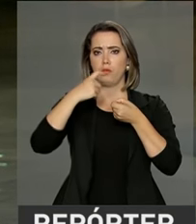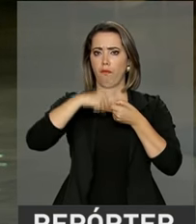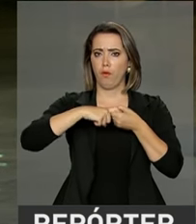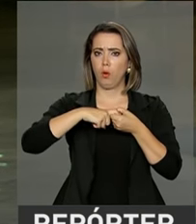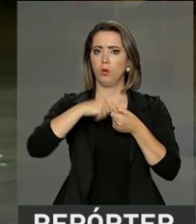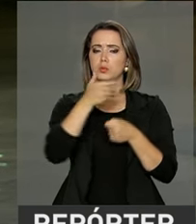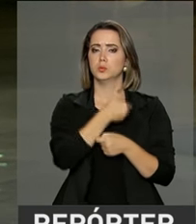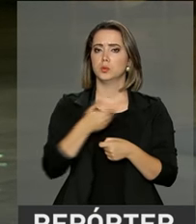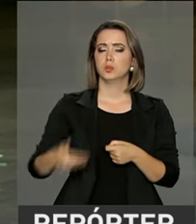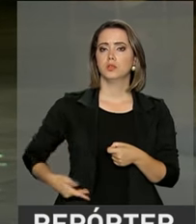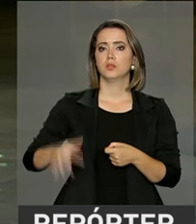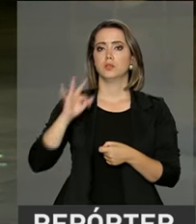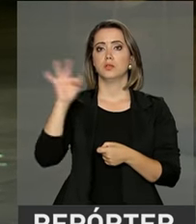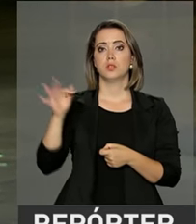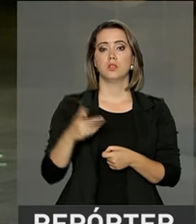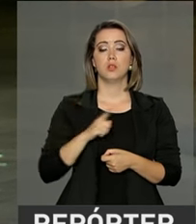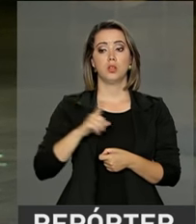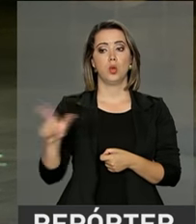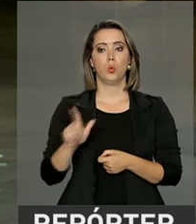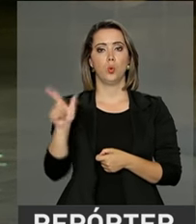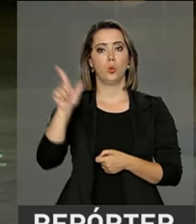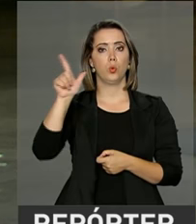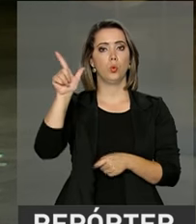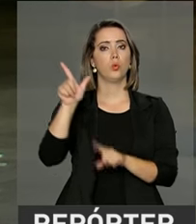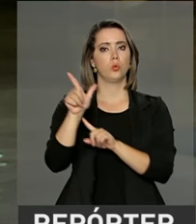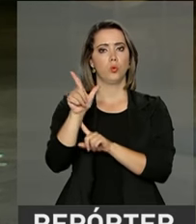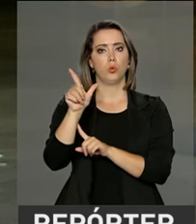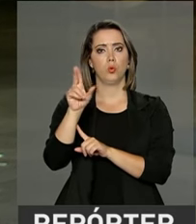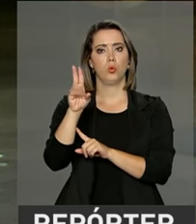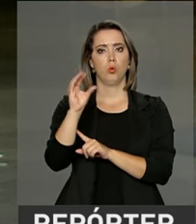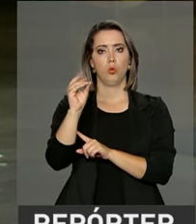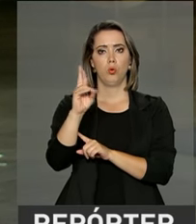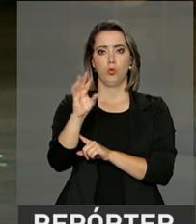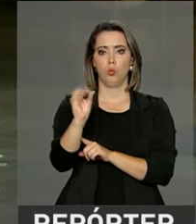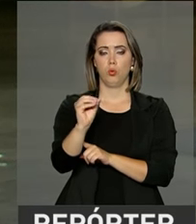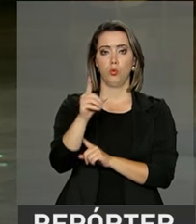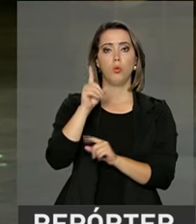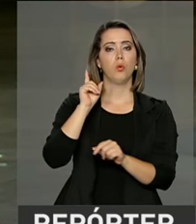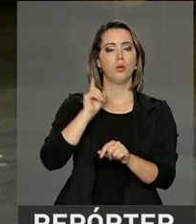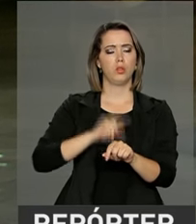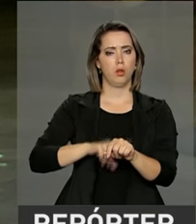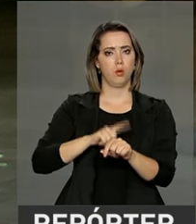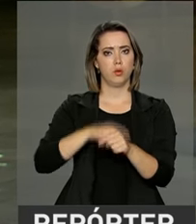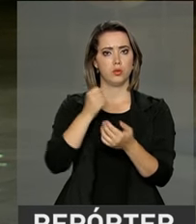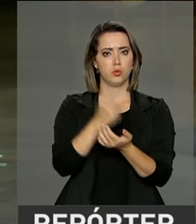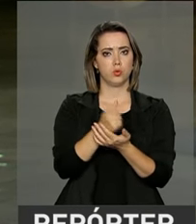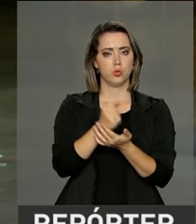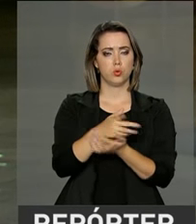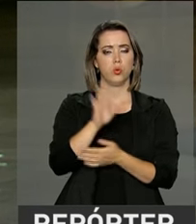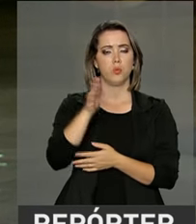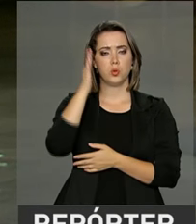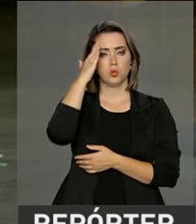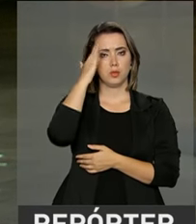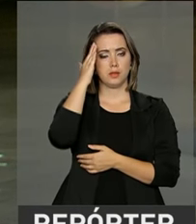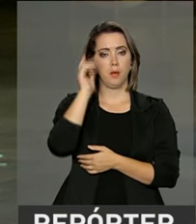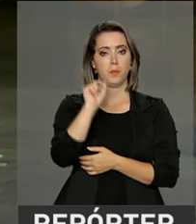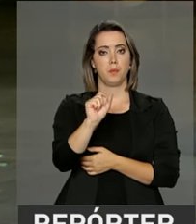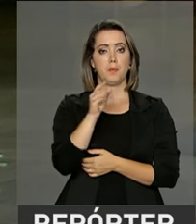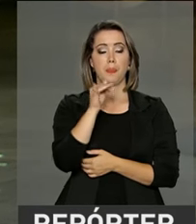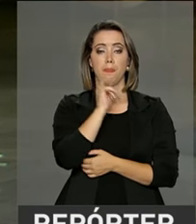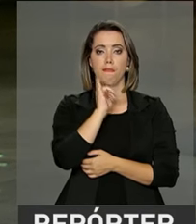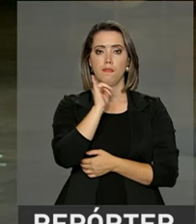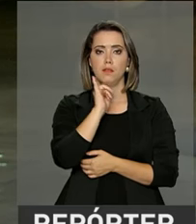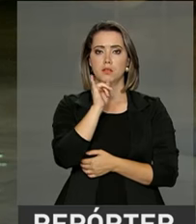governo federal, ela tem um lucro que também é estipulado na hora da compra do título. Um exemplo, por exemplo, é